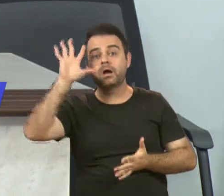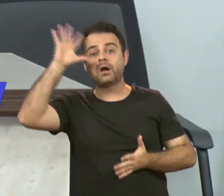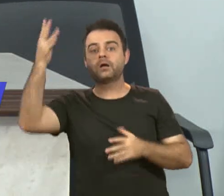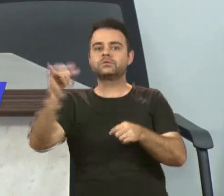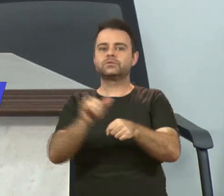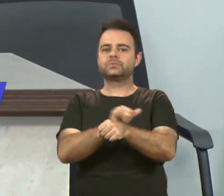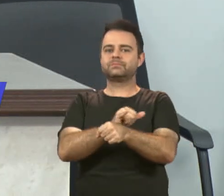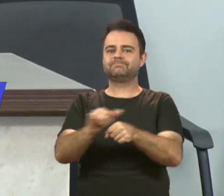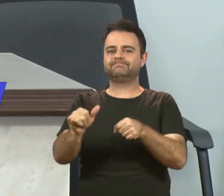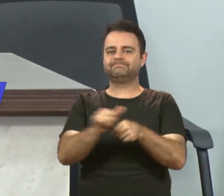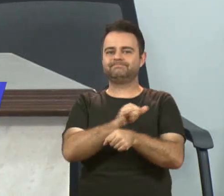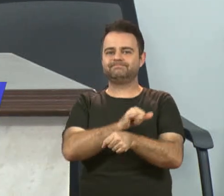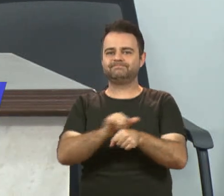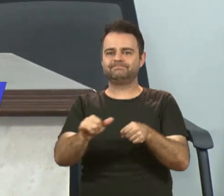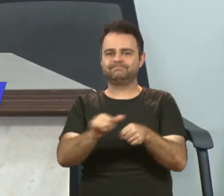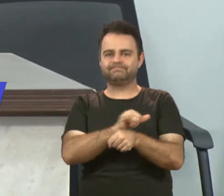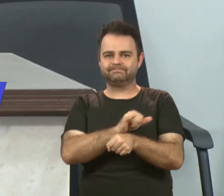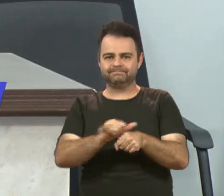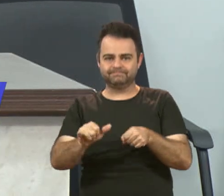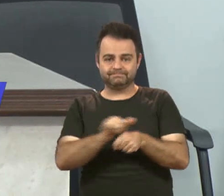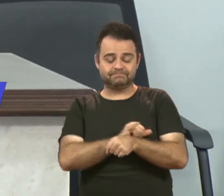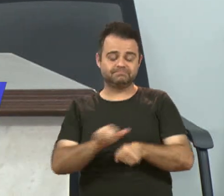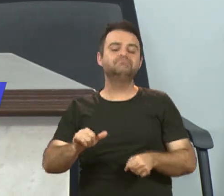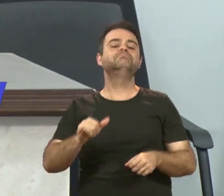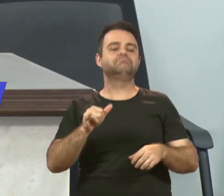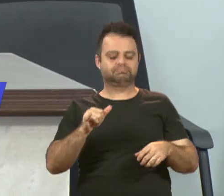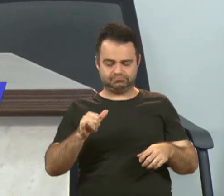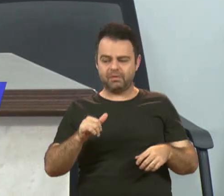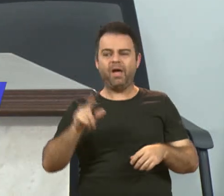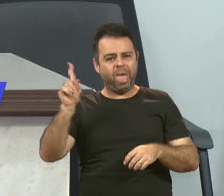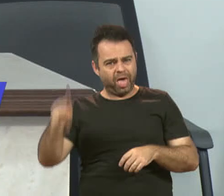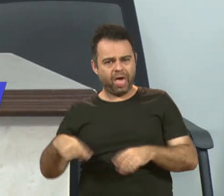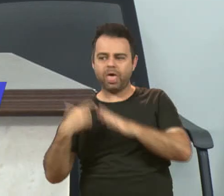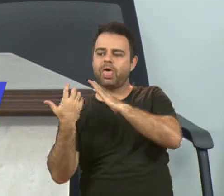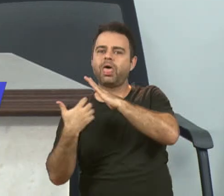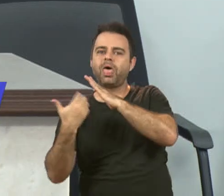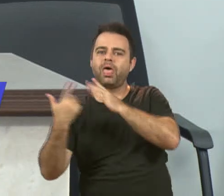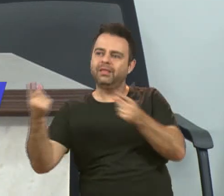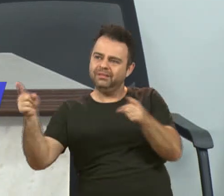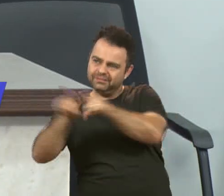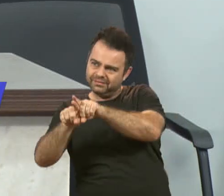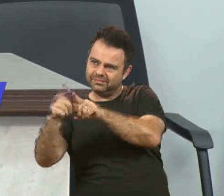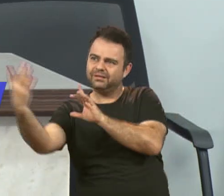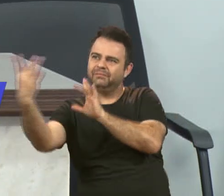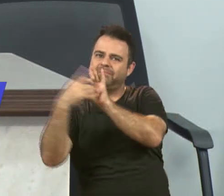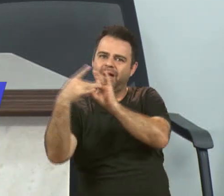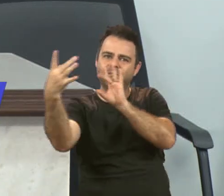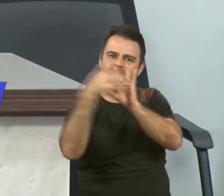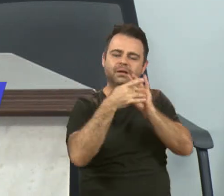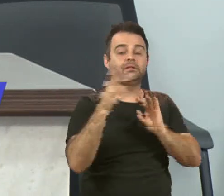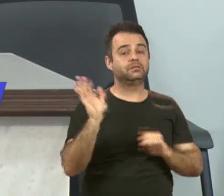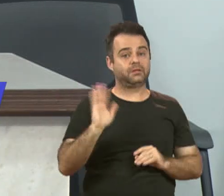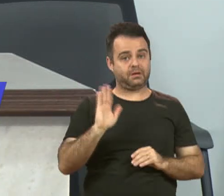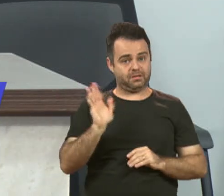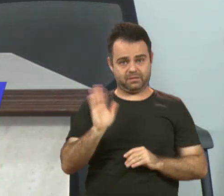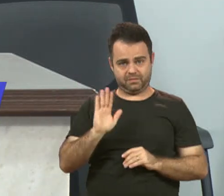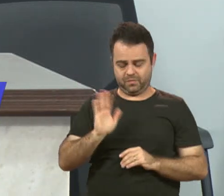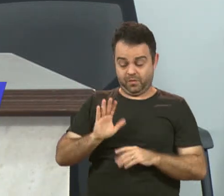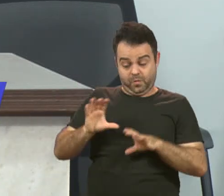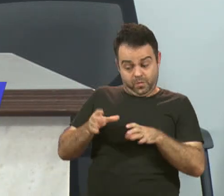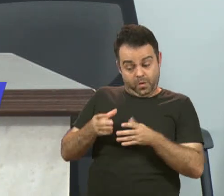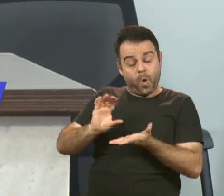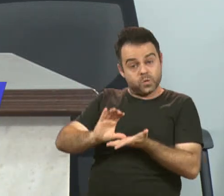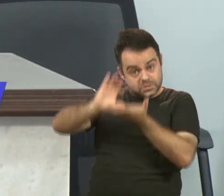são soluções de terceirizações aleatórias, sem passar pelos conselhos. Então, pessoal,